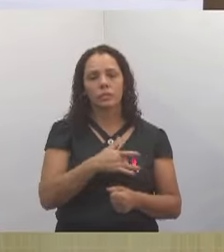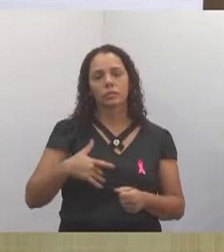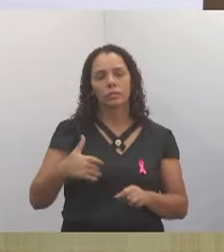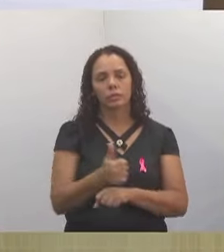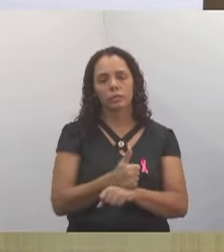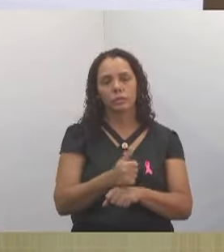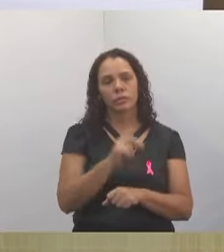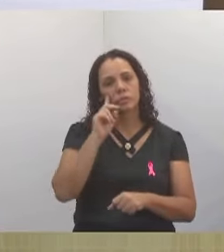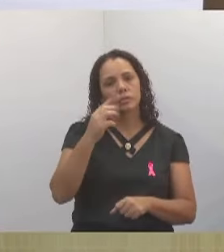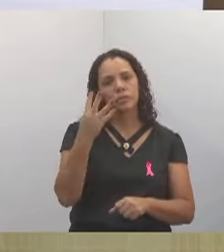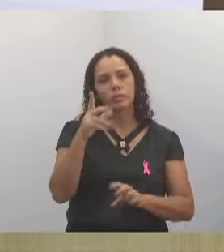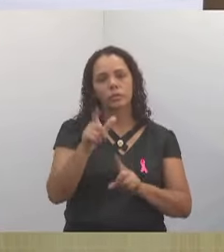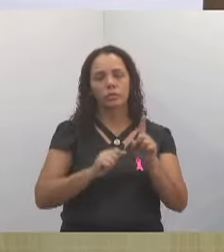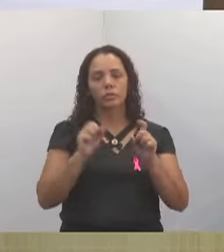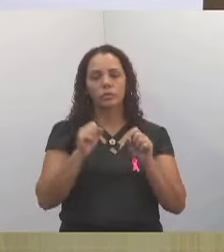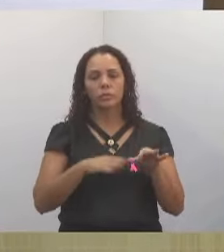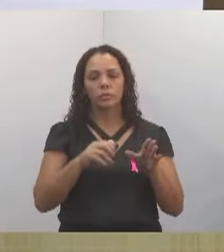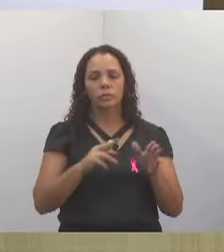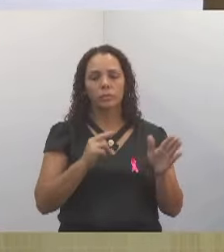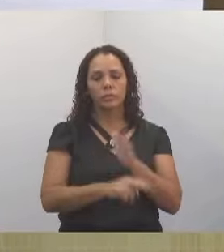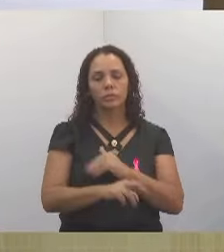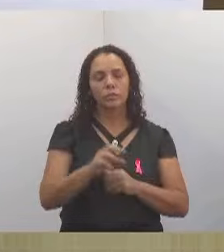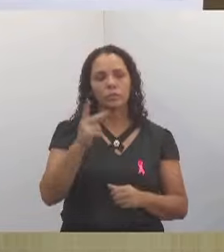Autoria, Paulino dos Condutores.